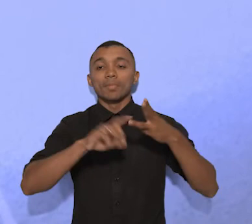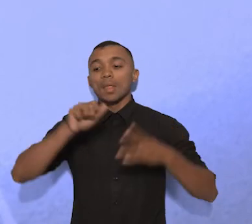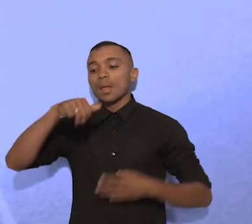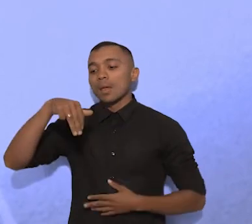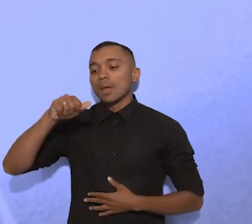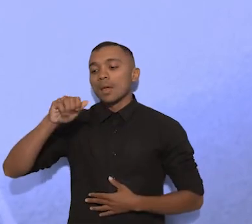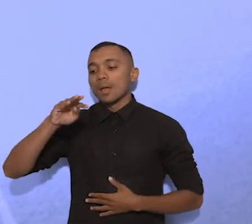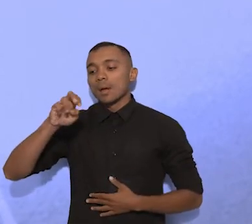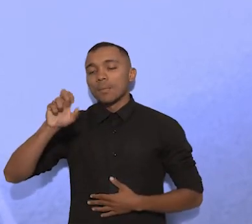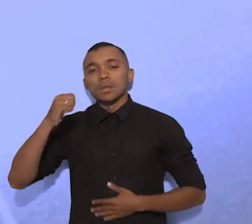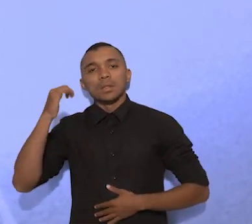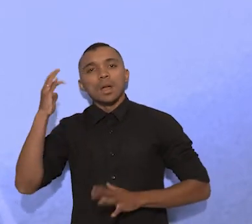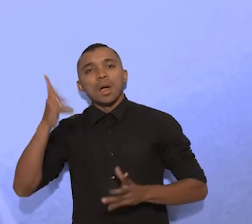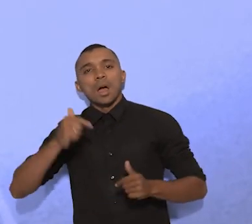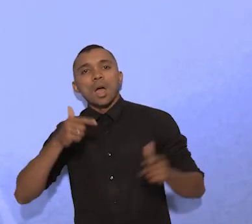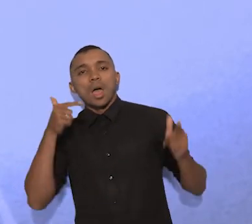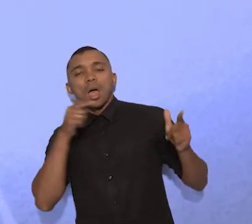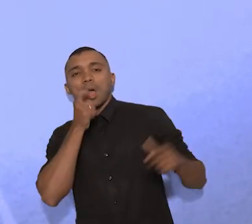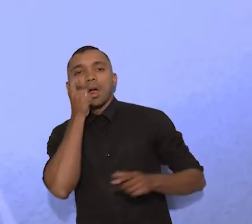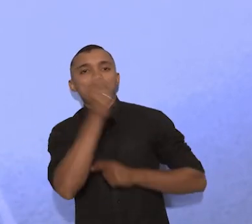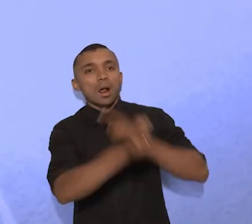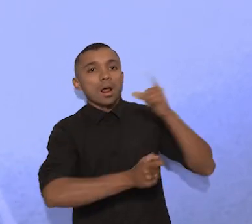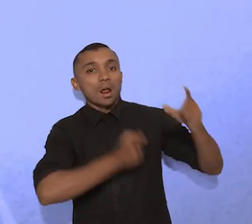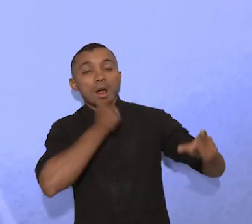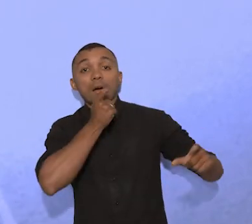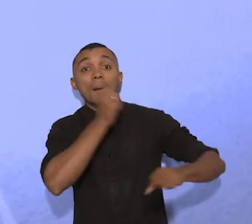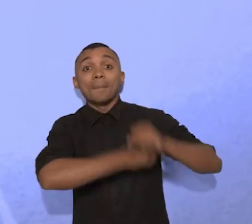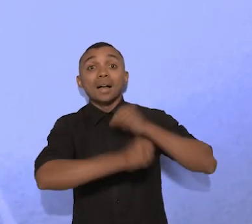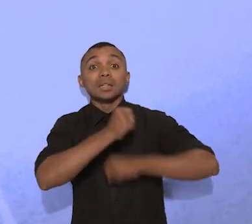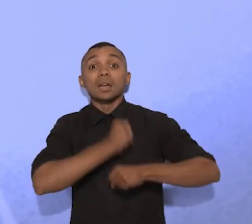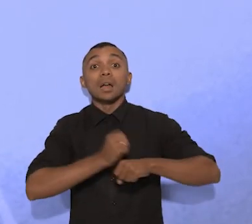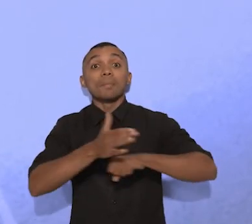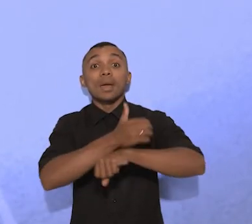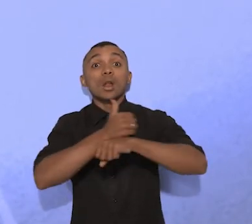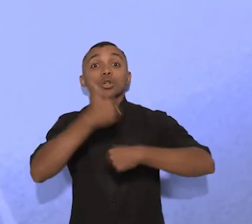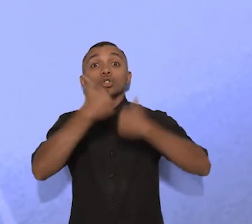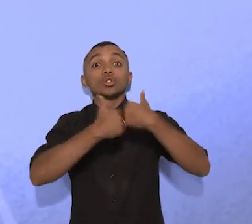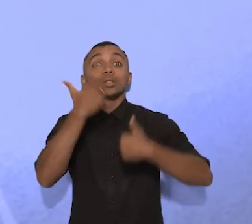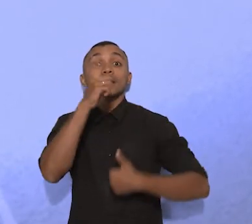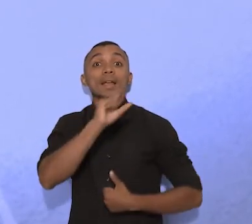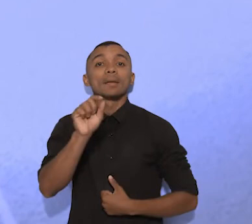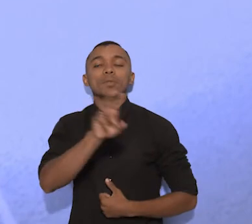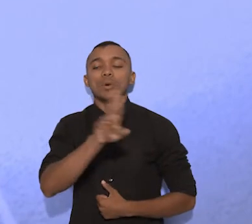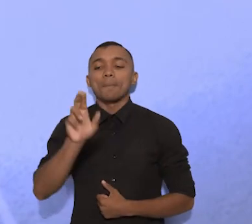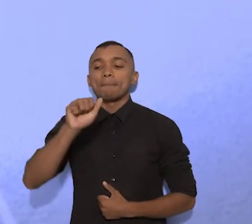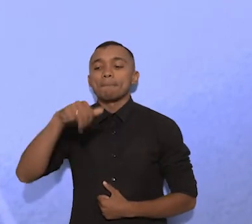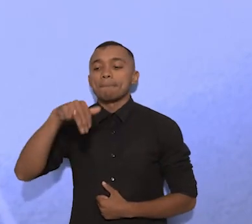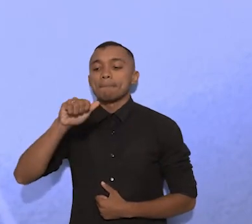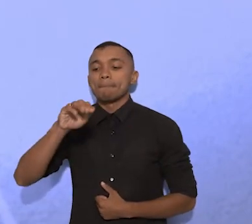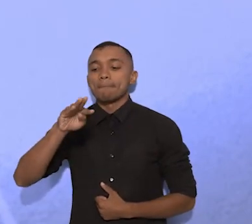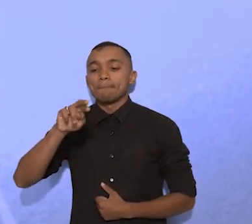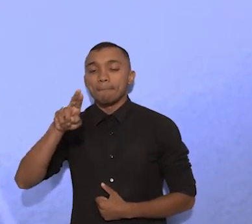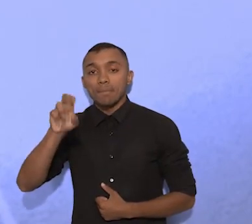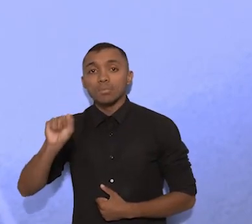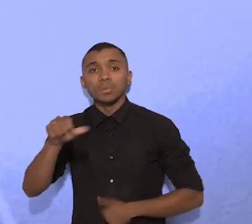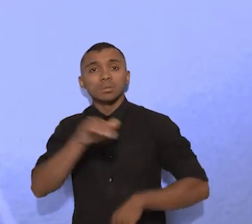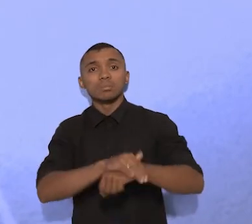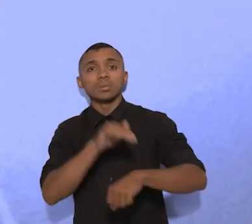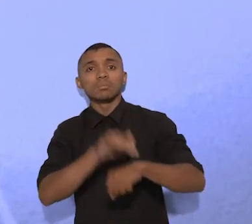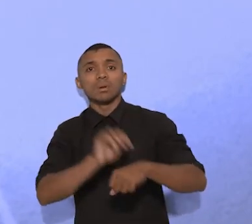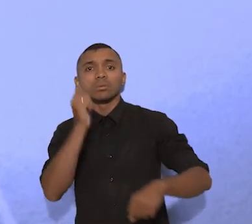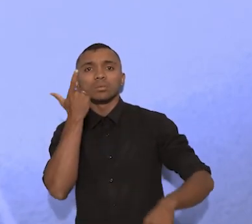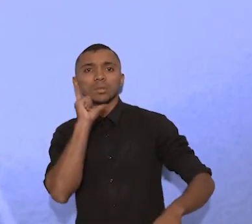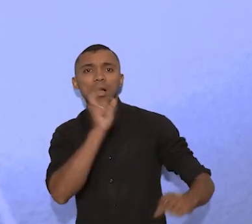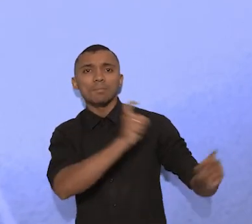pessoal escolhendo o Matheus Vargas, mas o melhor momento do Fortaleza ano passado era o Matheus Vargas, o titular. Não tinha Lucas Lima ainda. Era ele que fazia a